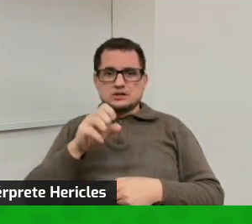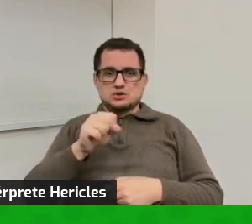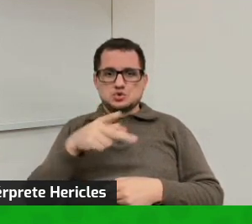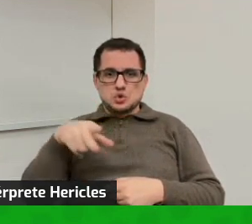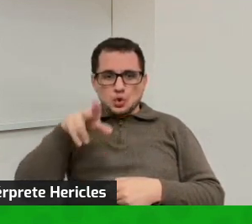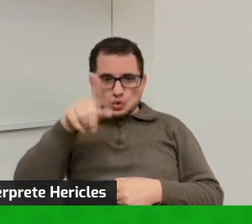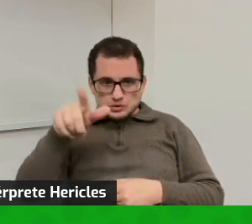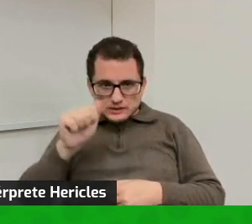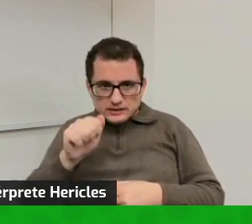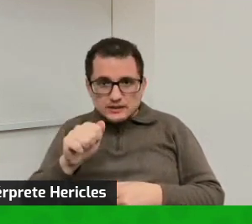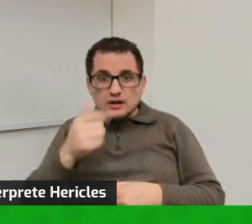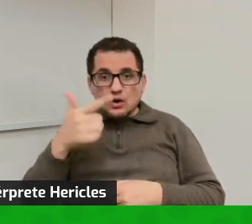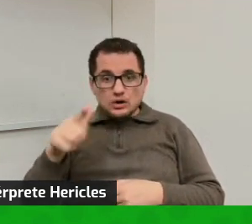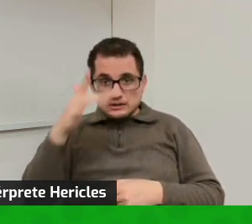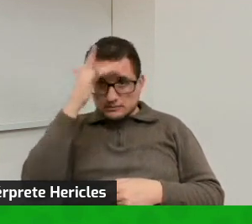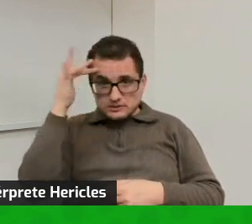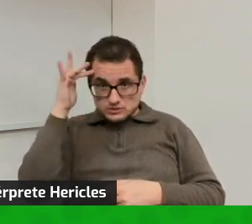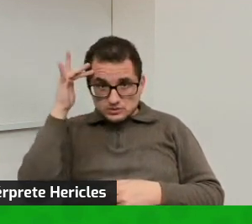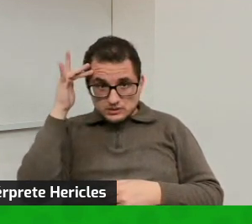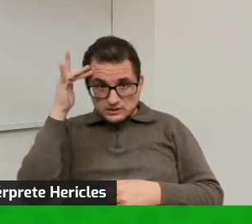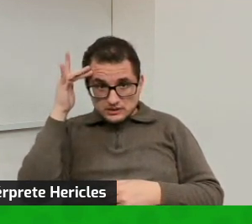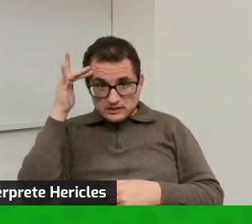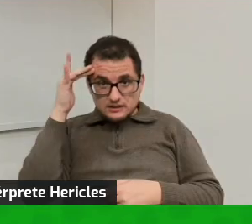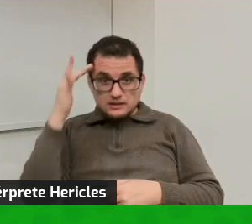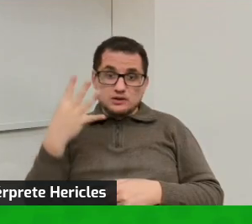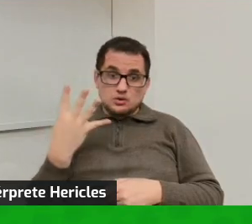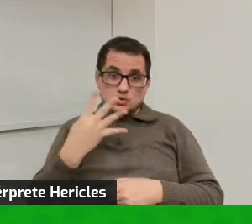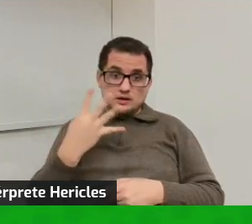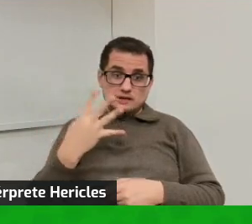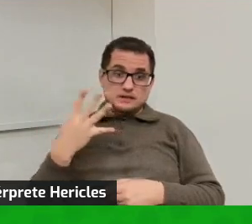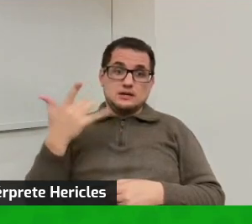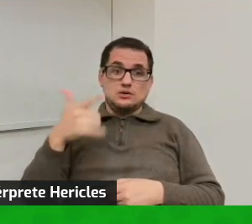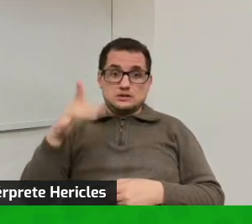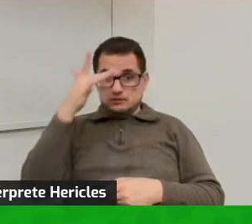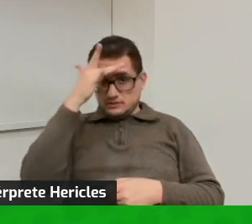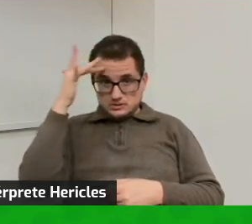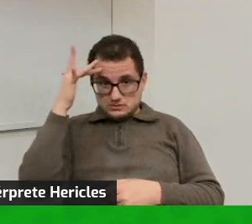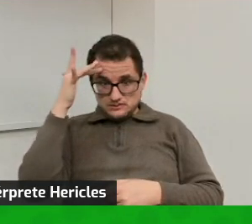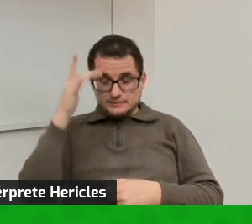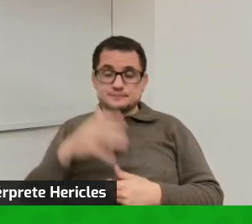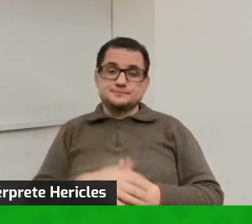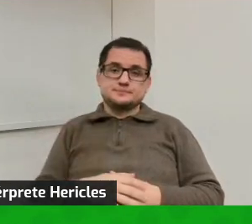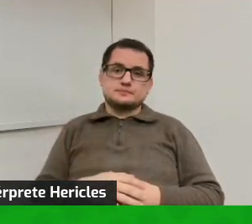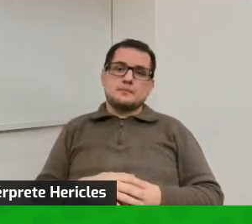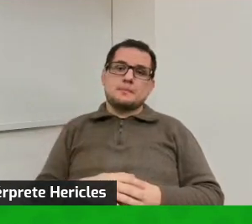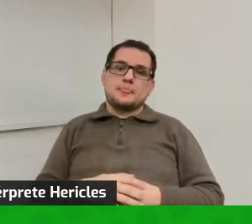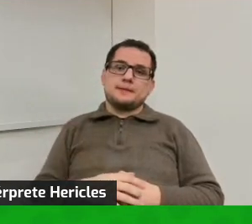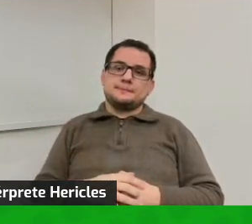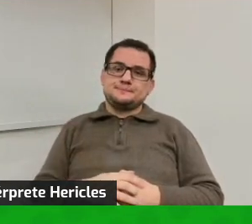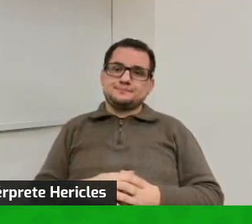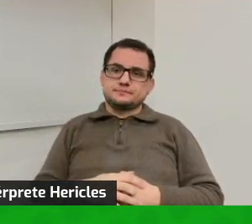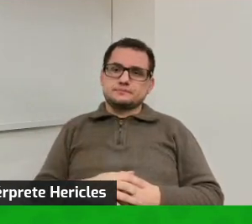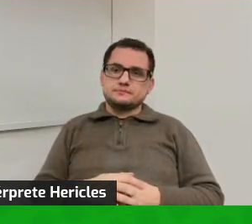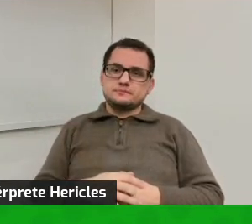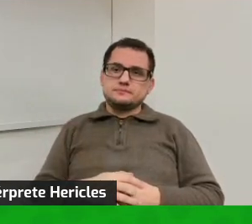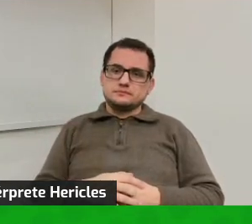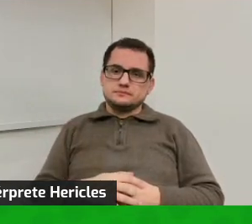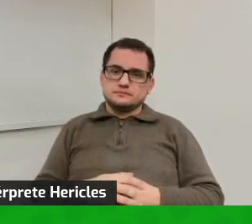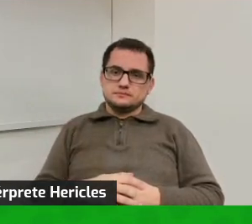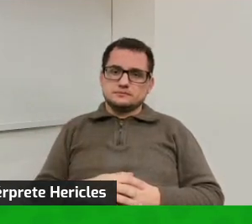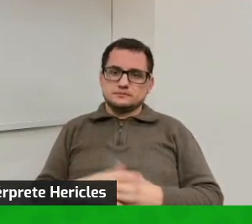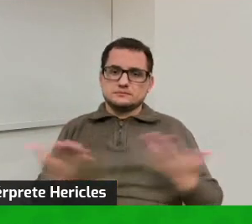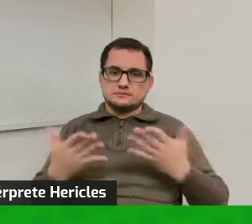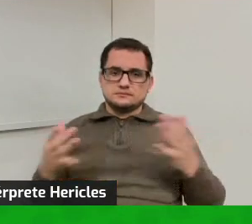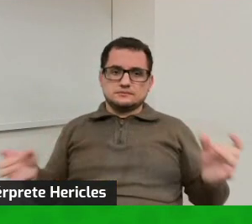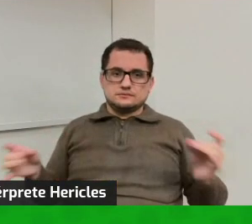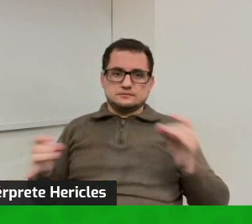Souza, terceira, Senhor Oliveira, e assim por diante. Tem uma de cada um. Vou fechar esse documento,